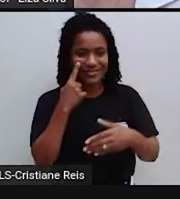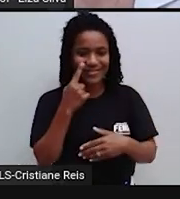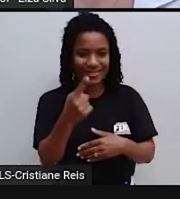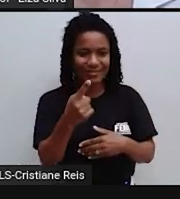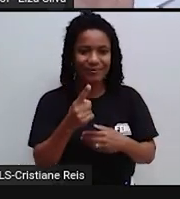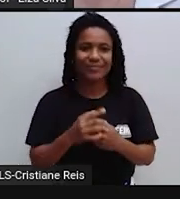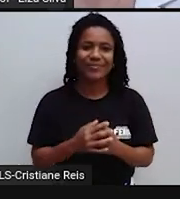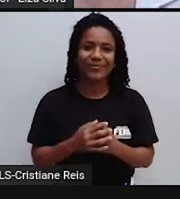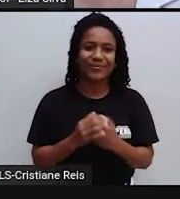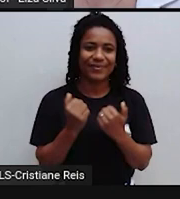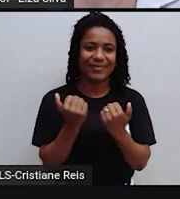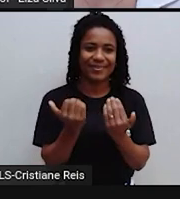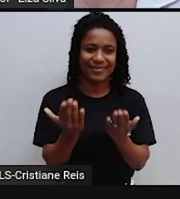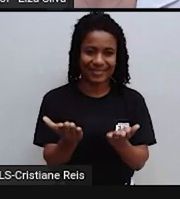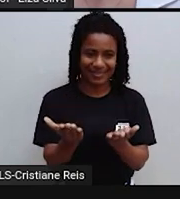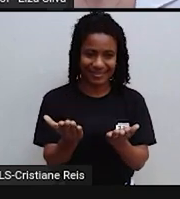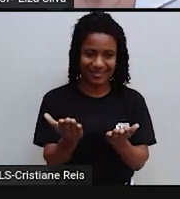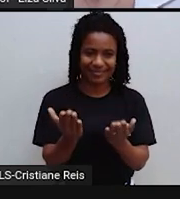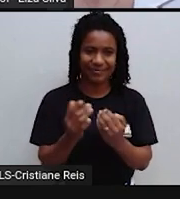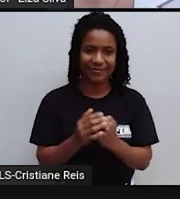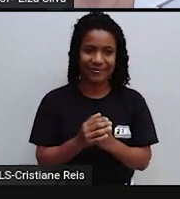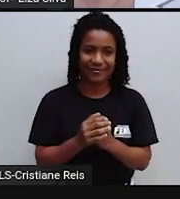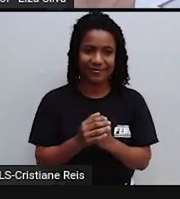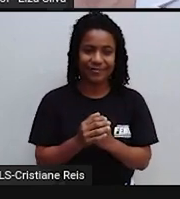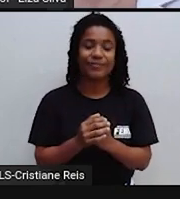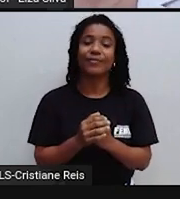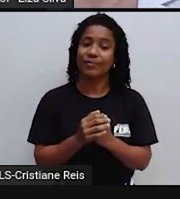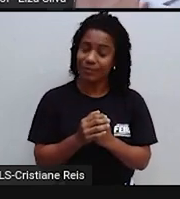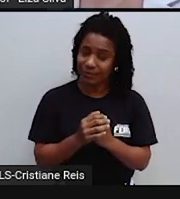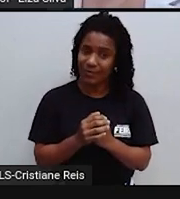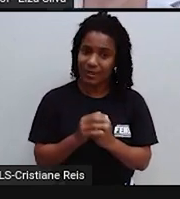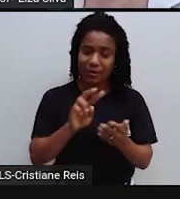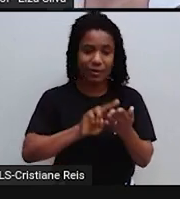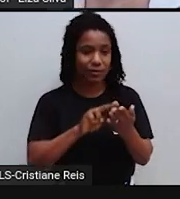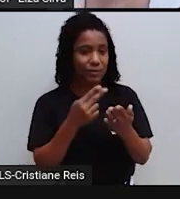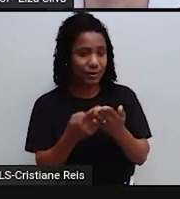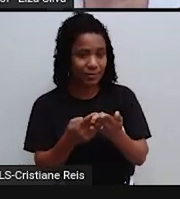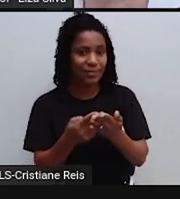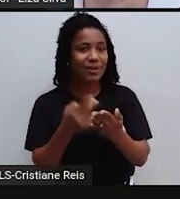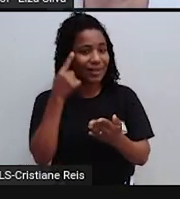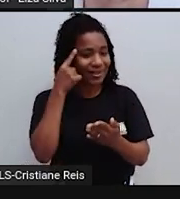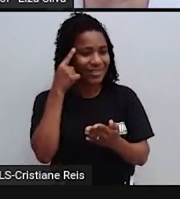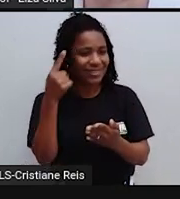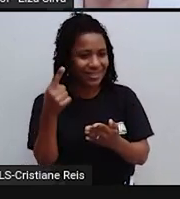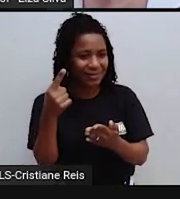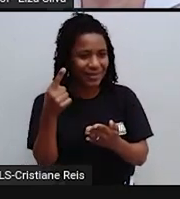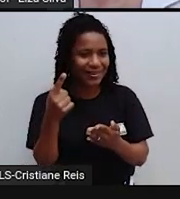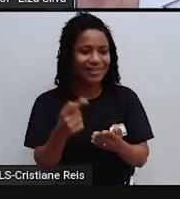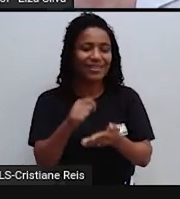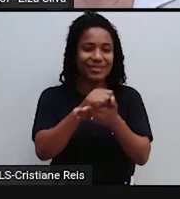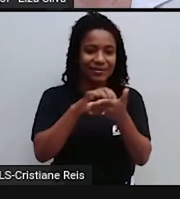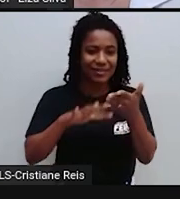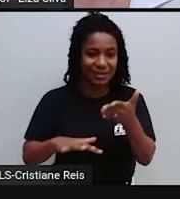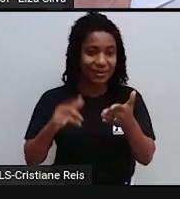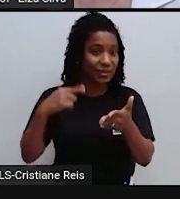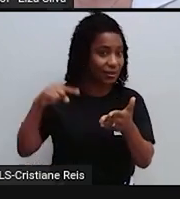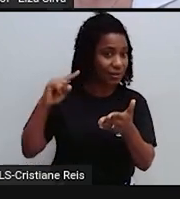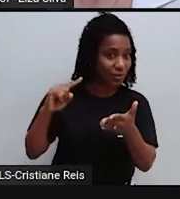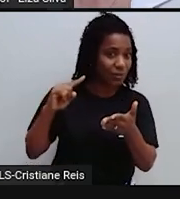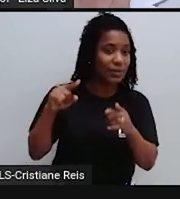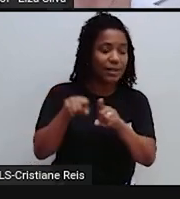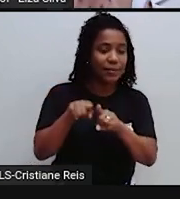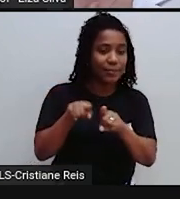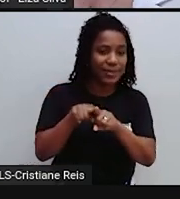and write what you are doing. Então, a mesma atividade que nós fizemos anteriormente online, vocês irão fazer